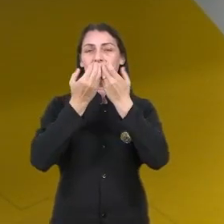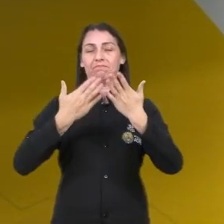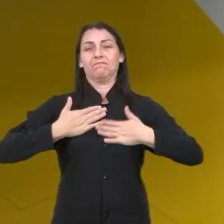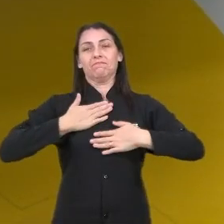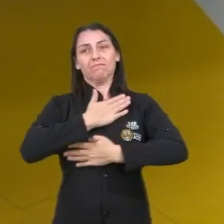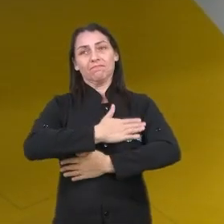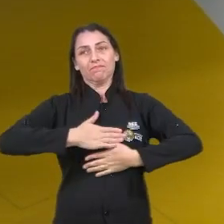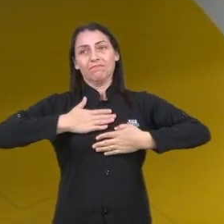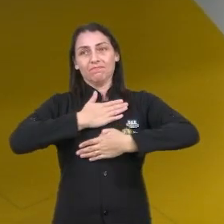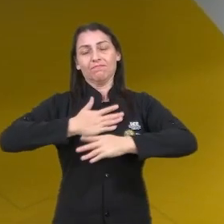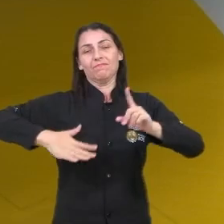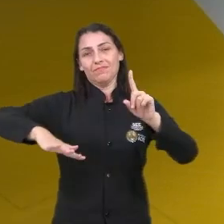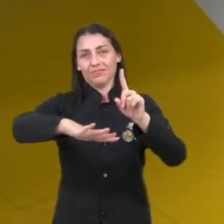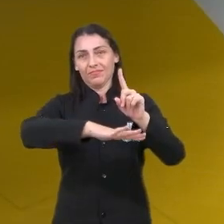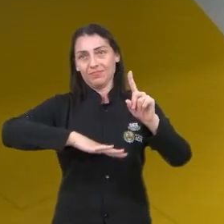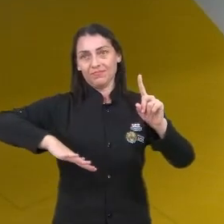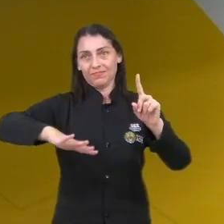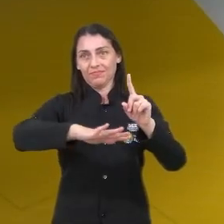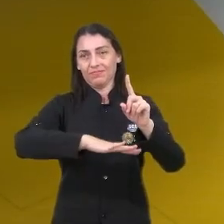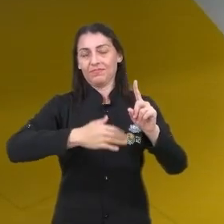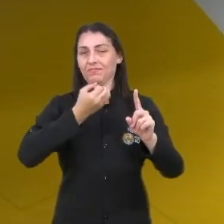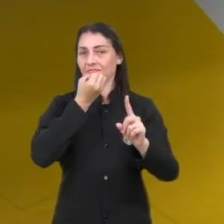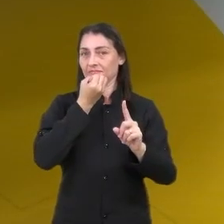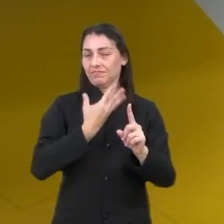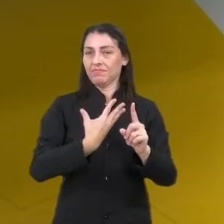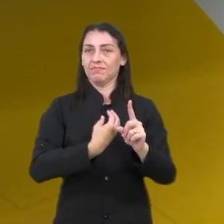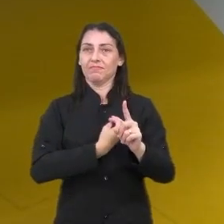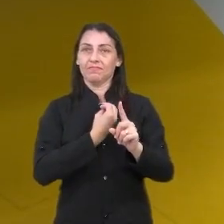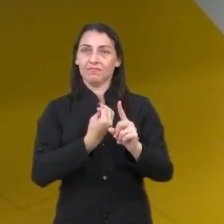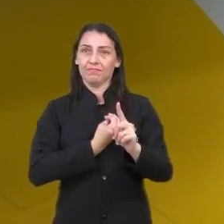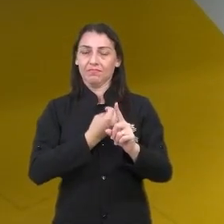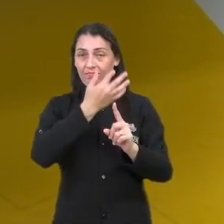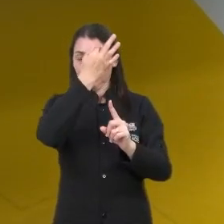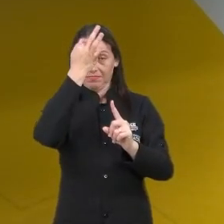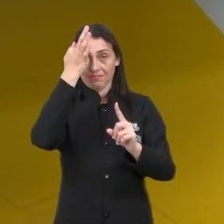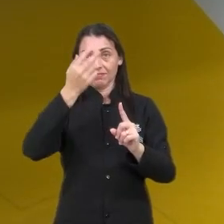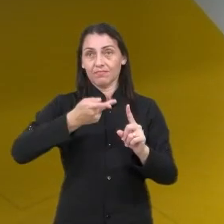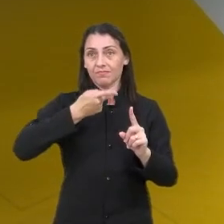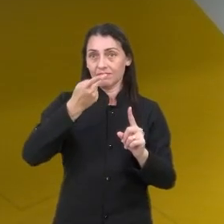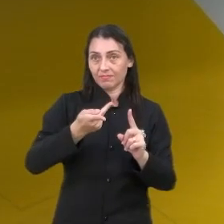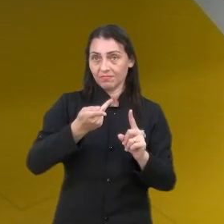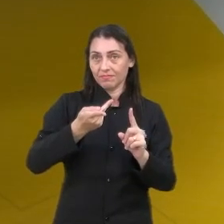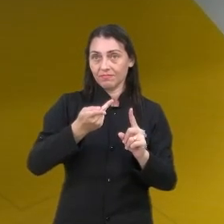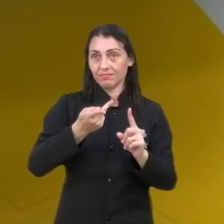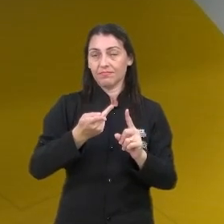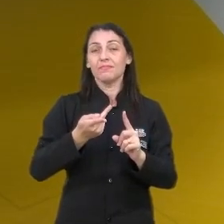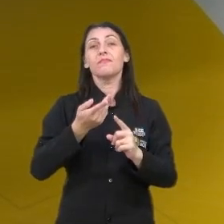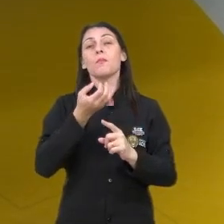de bem-estar comum, uma vida boa, como diziam os filósofos.